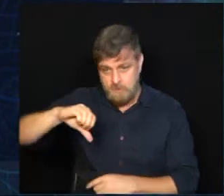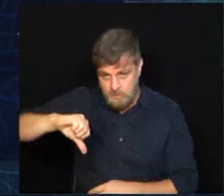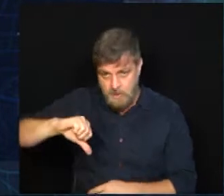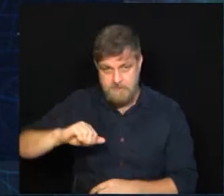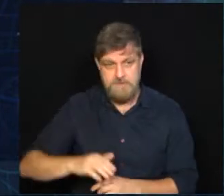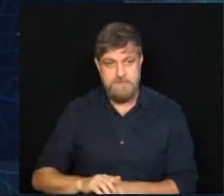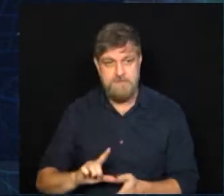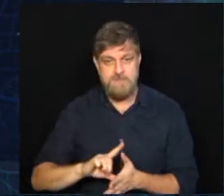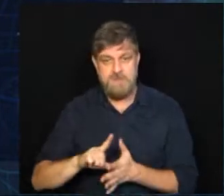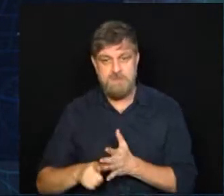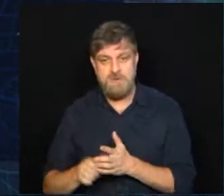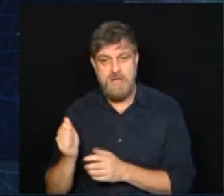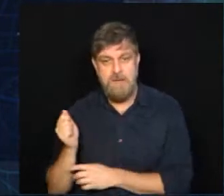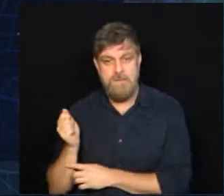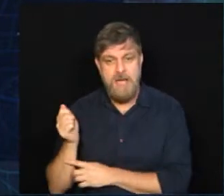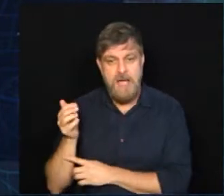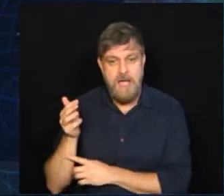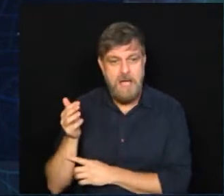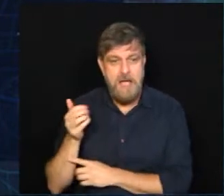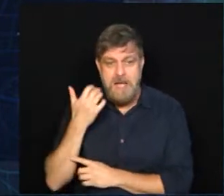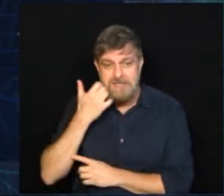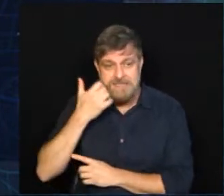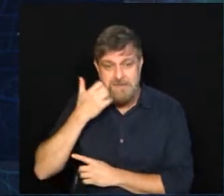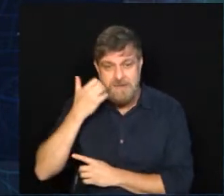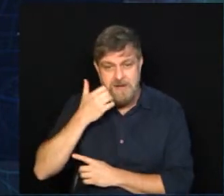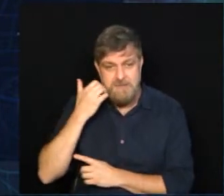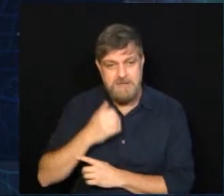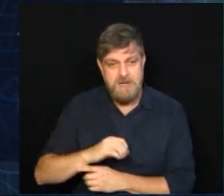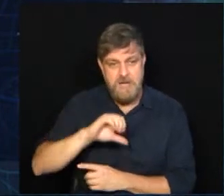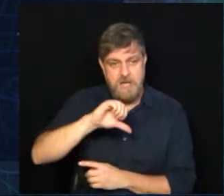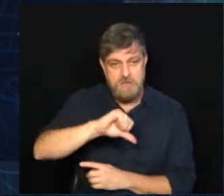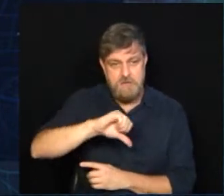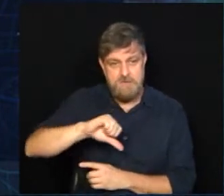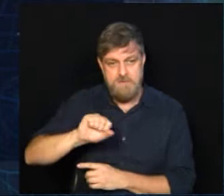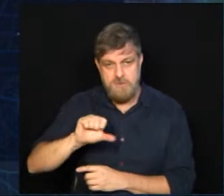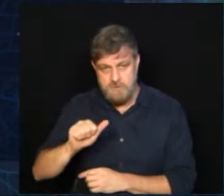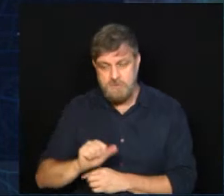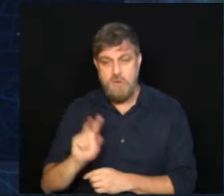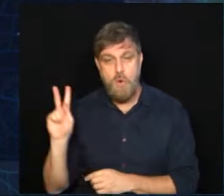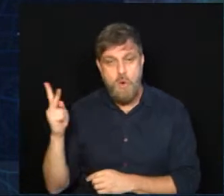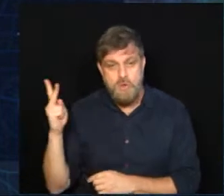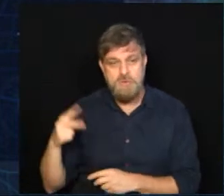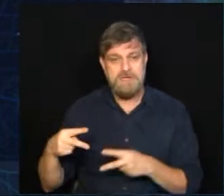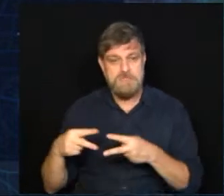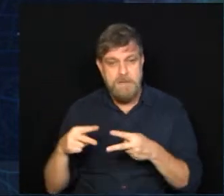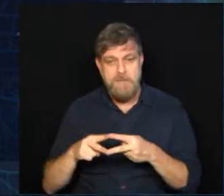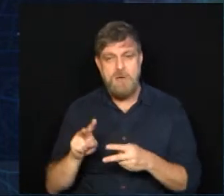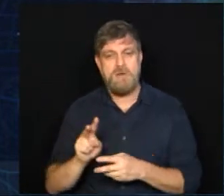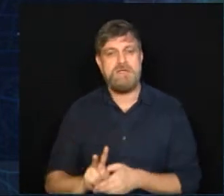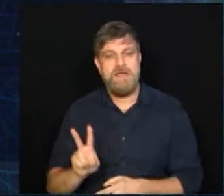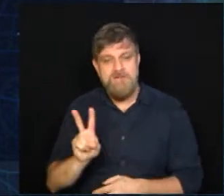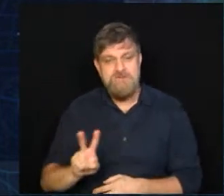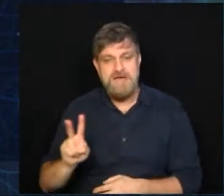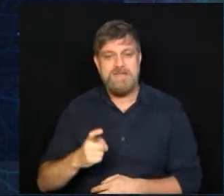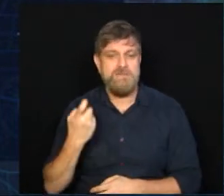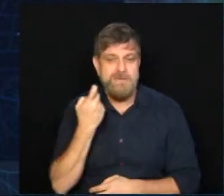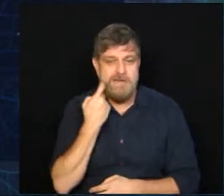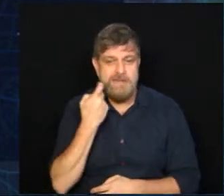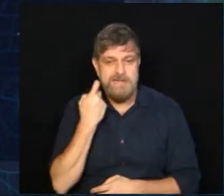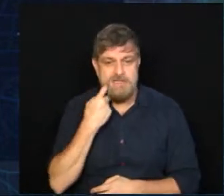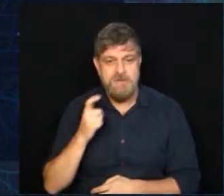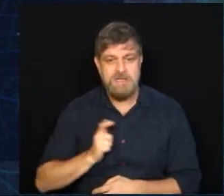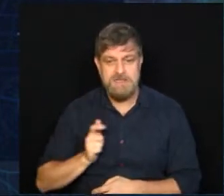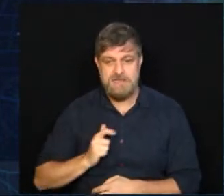11.989 casos. Depois nós temos Santa Bárbara do Oeste, Hortolândia, Paulínia, Valinhos, Itatiba. São